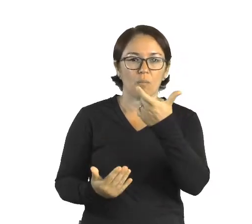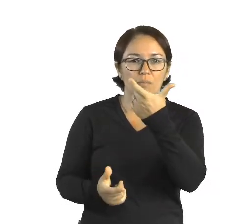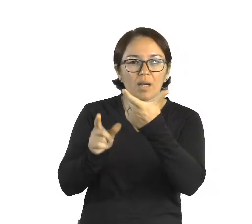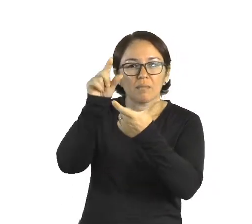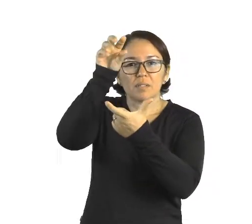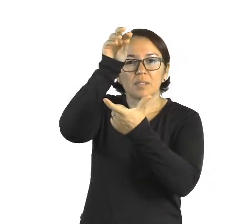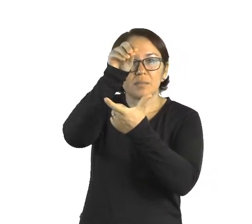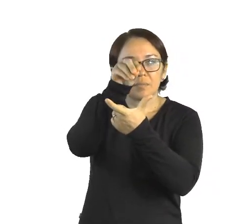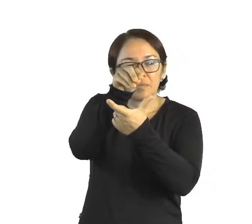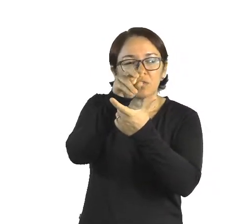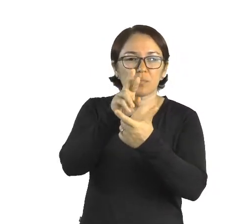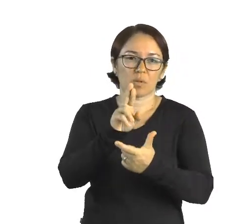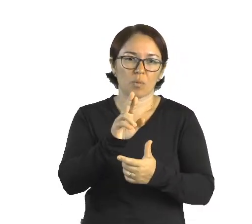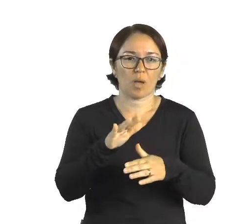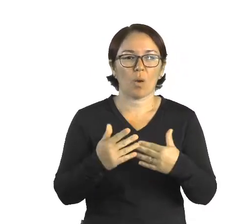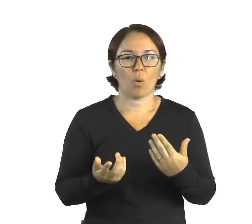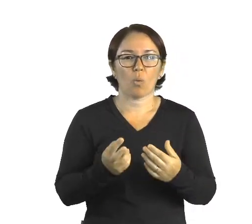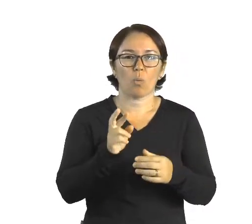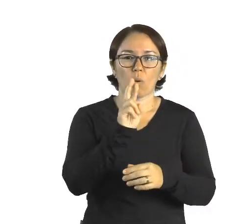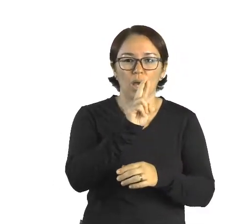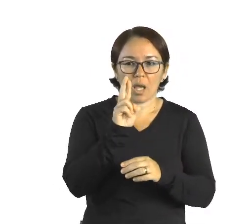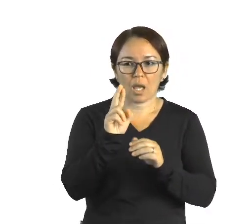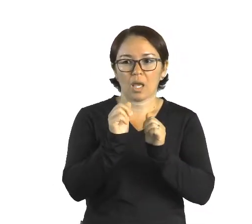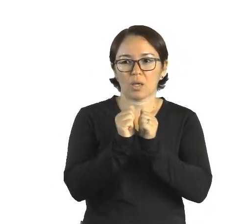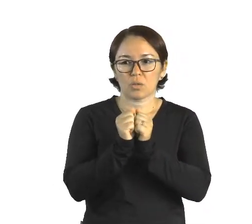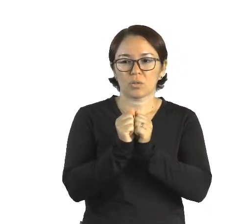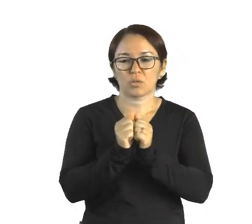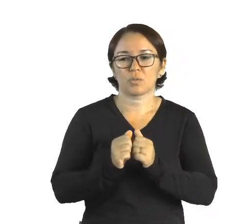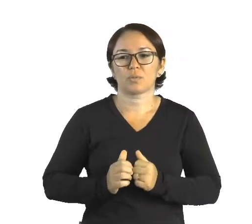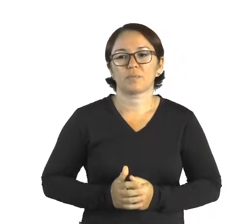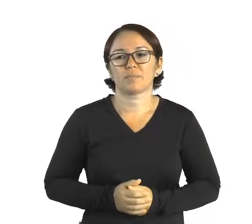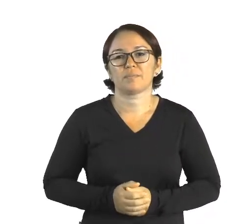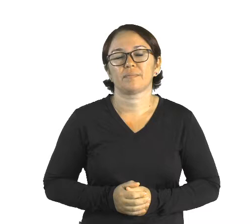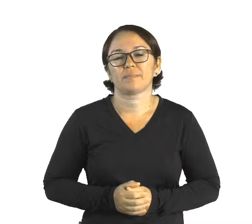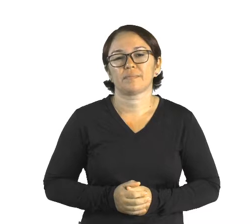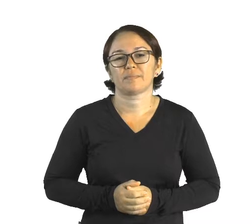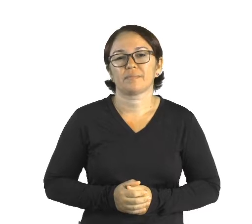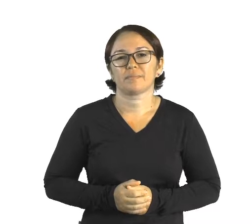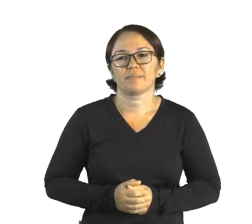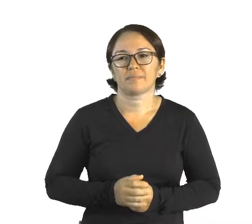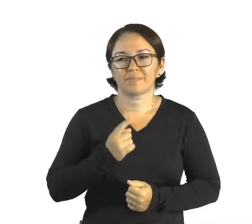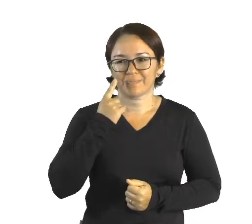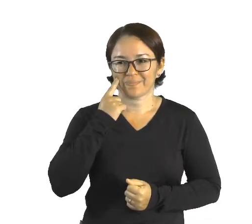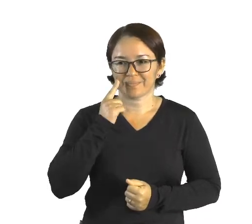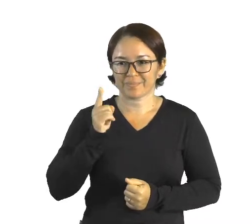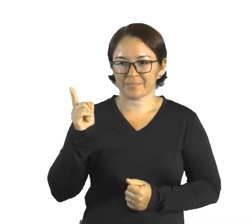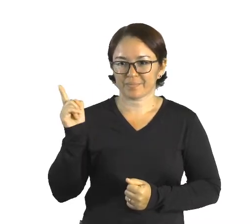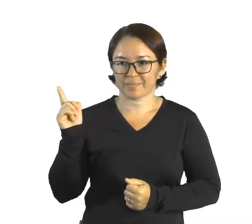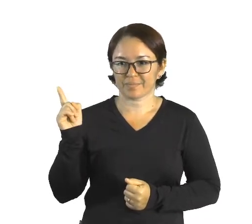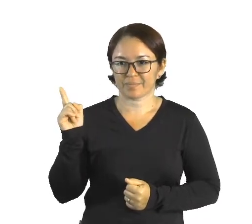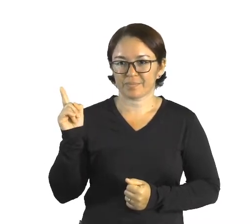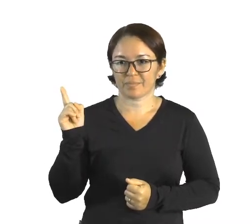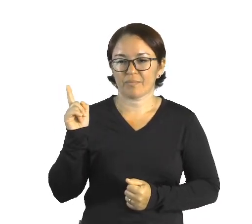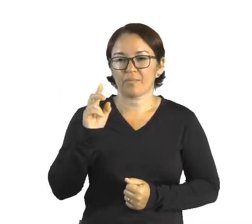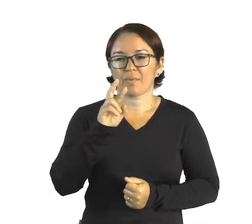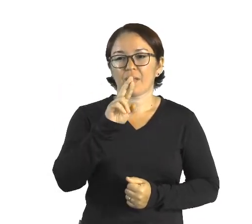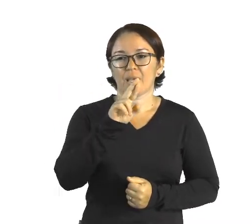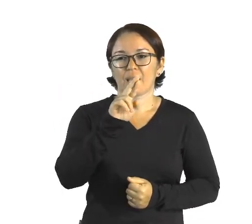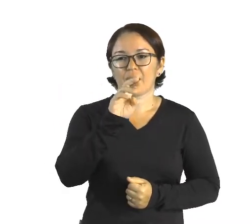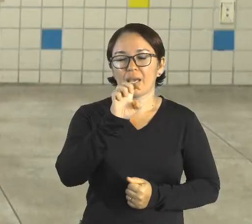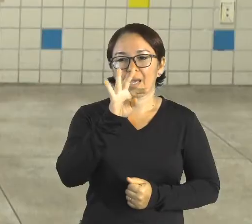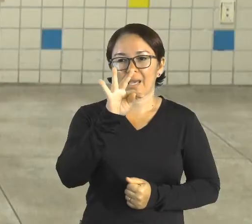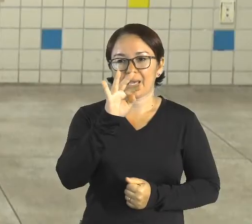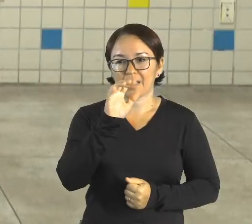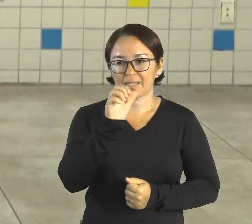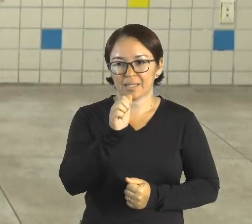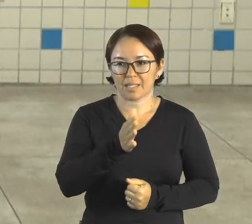R. Trabalhamos o R lá da reta, o R que você pode observar bem na tela, por exemplo, o R de reta, o R de